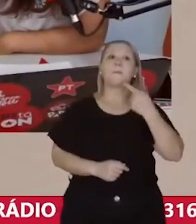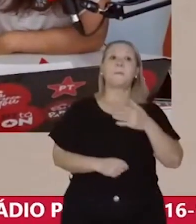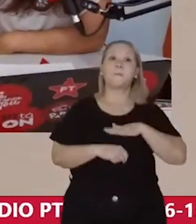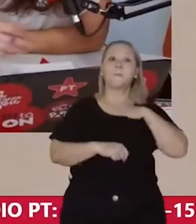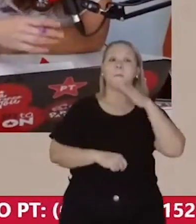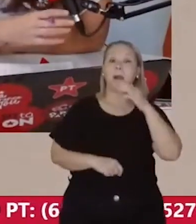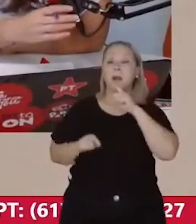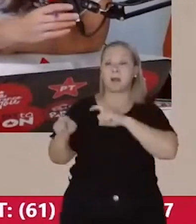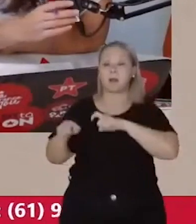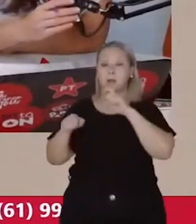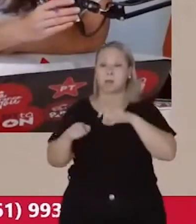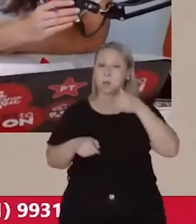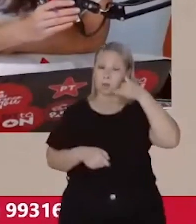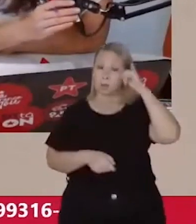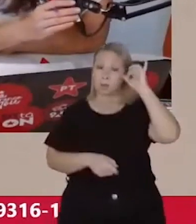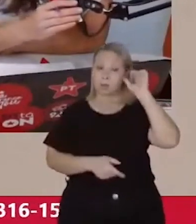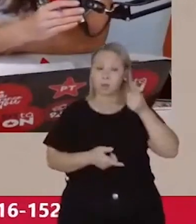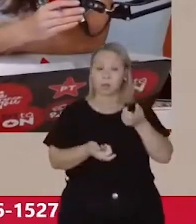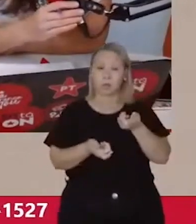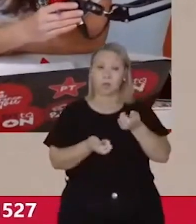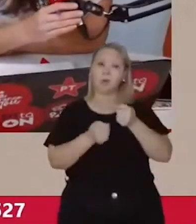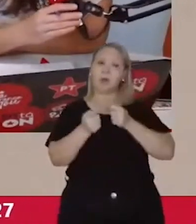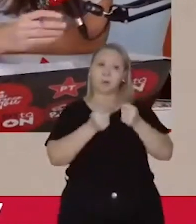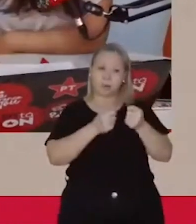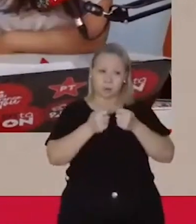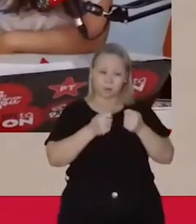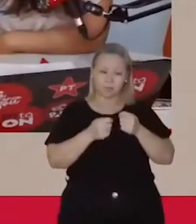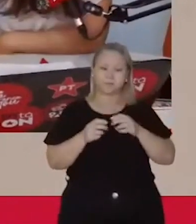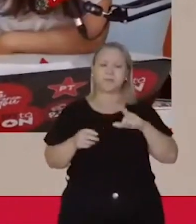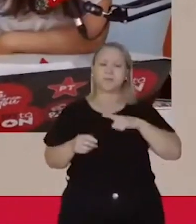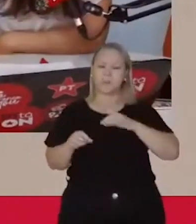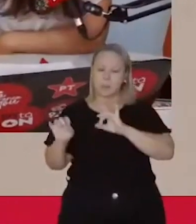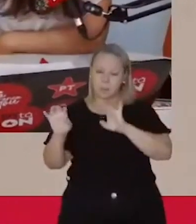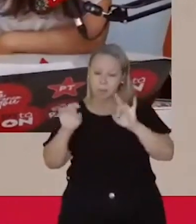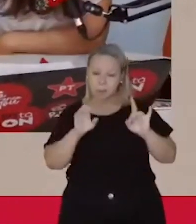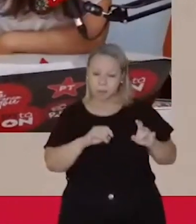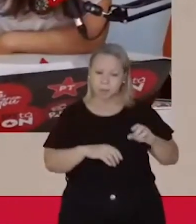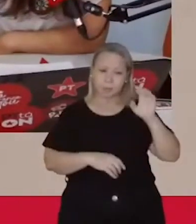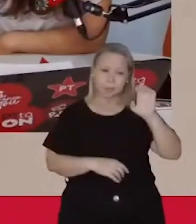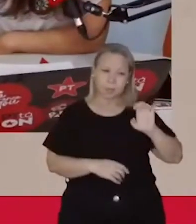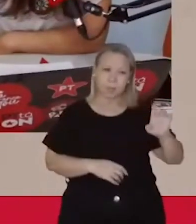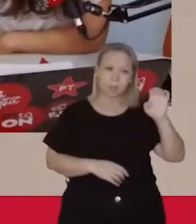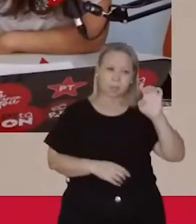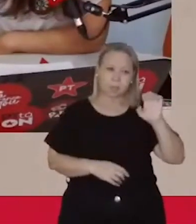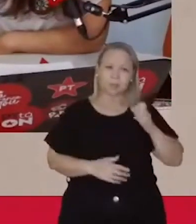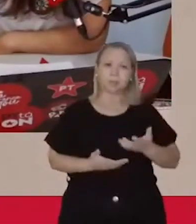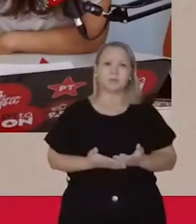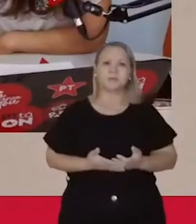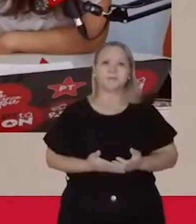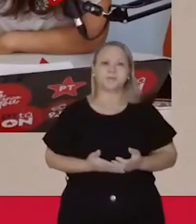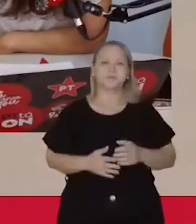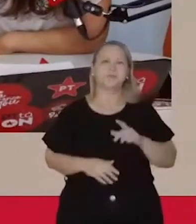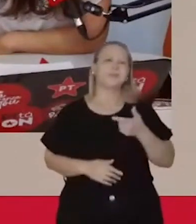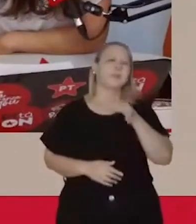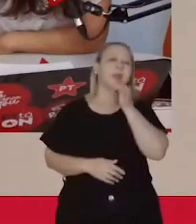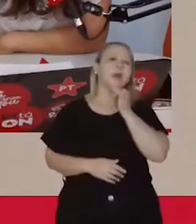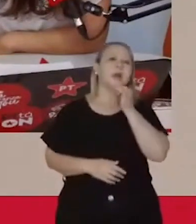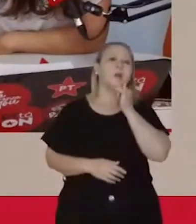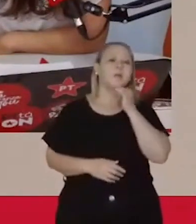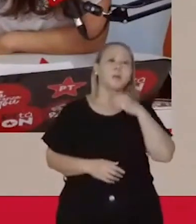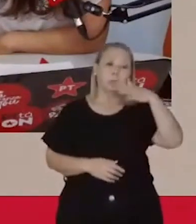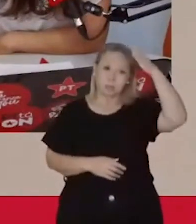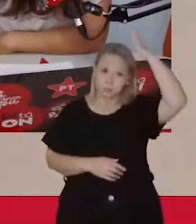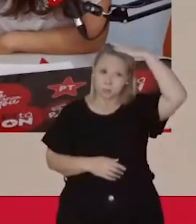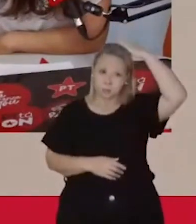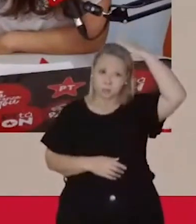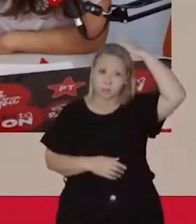Então, e nós temos em cada estado uma SMAD que está trabalhando nesse sentido. Vamos pegar, por exemplo, o Pará.